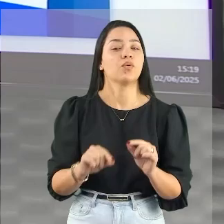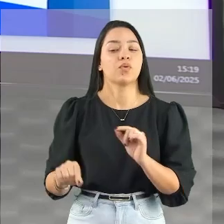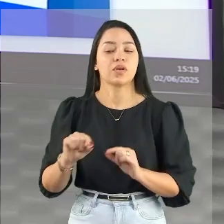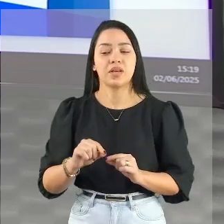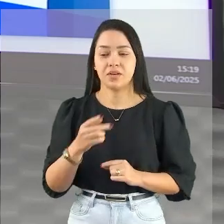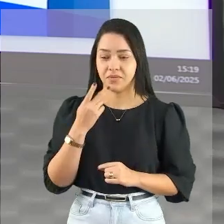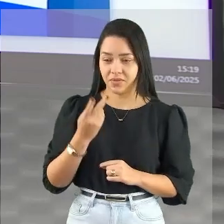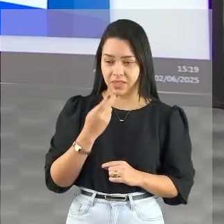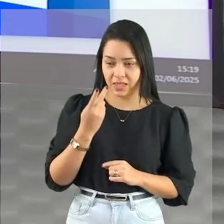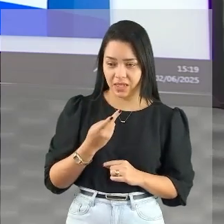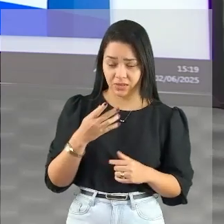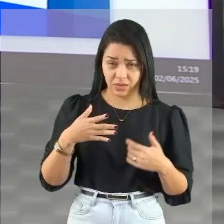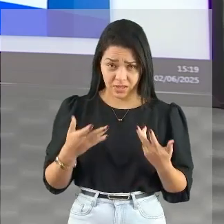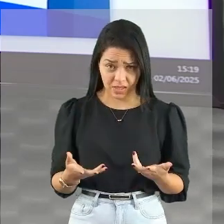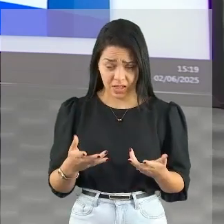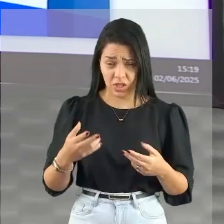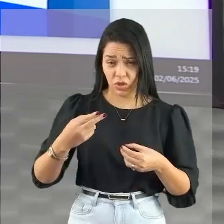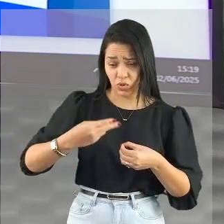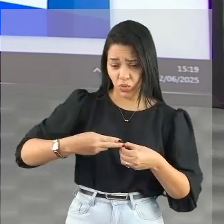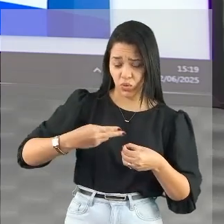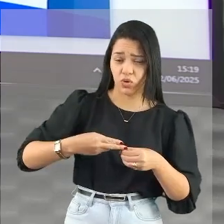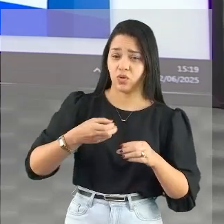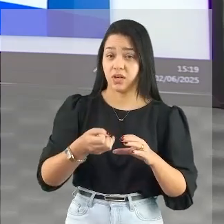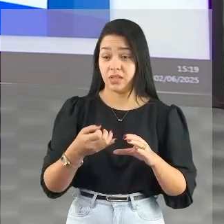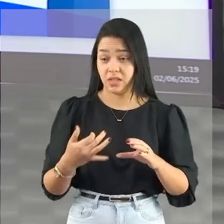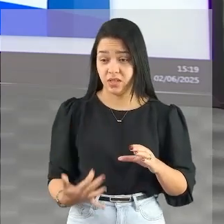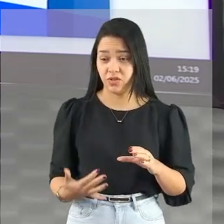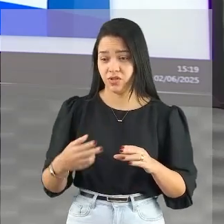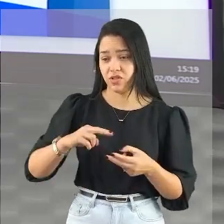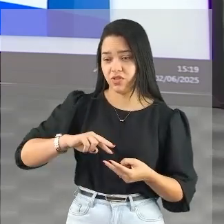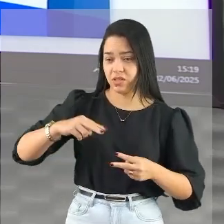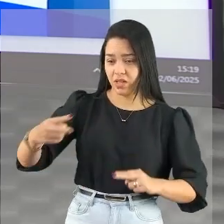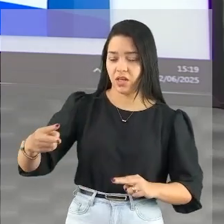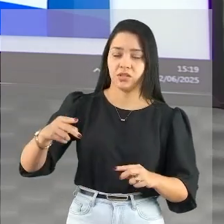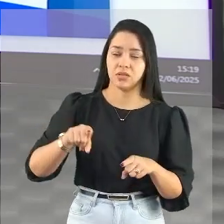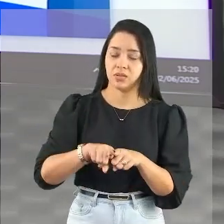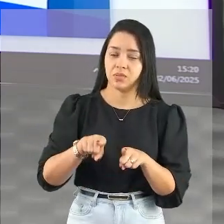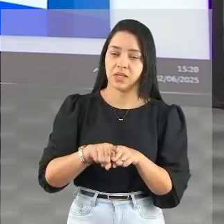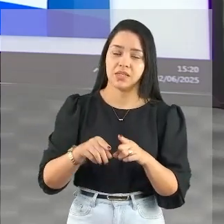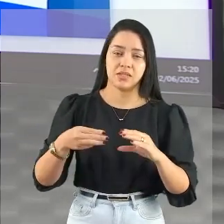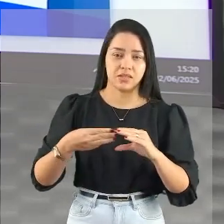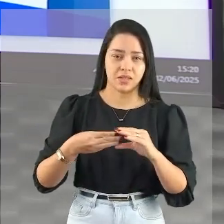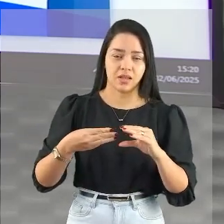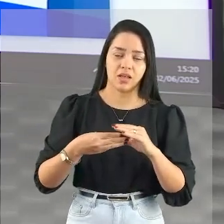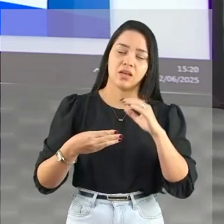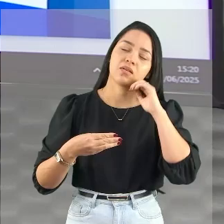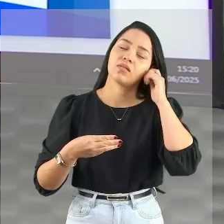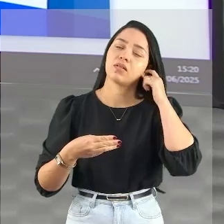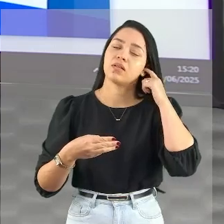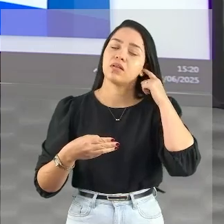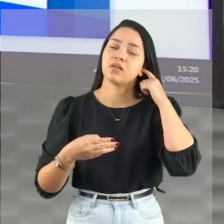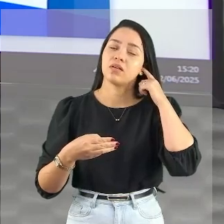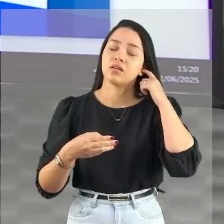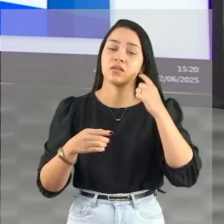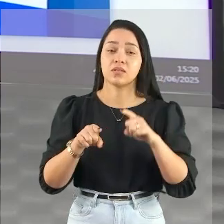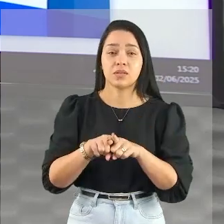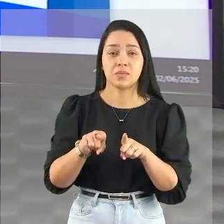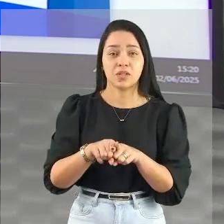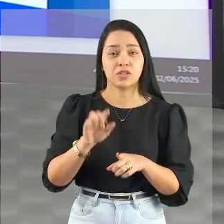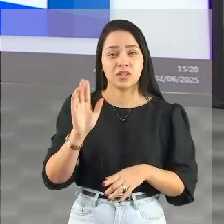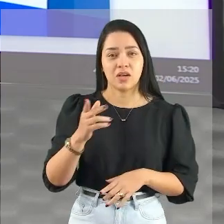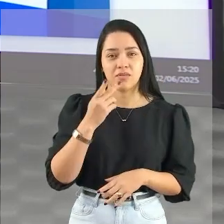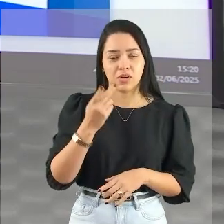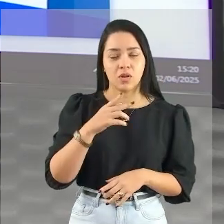falado bastante sobre núcleo, características genéticas, né? Sobre célula, sobre padrões de herança, né? A gente falou